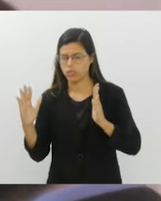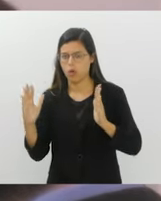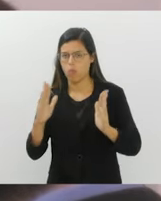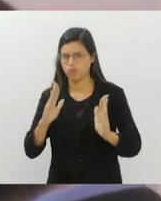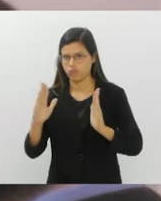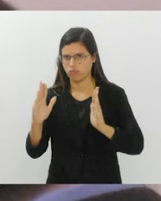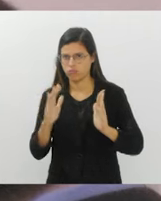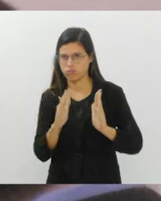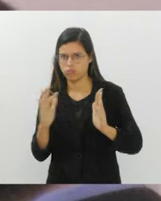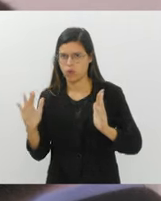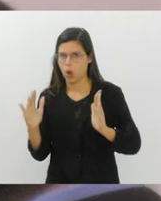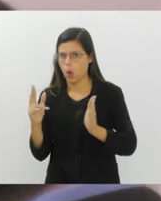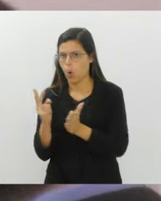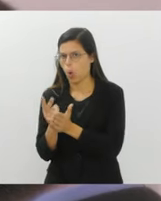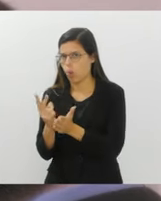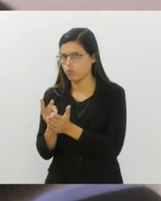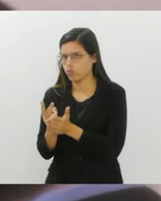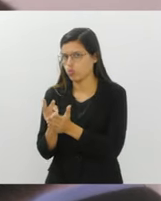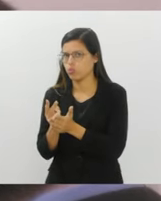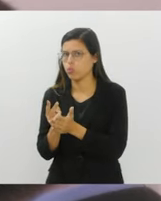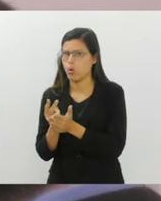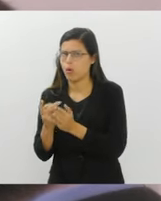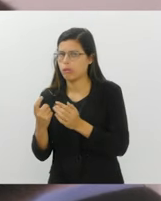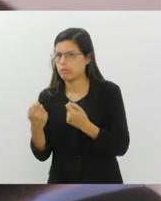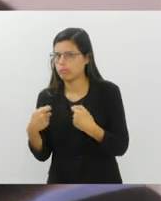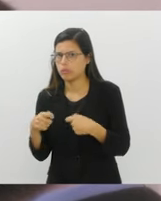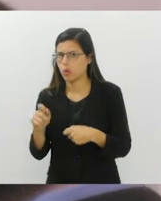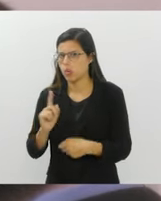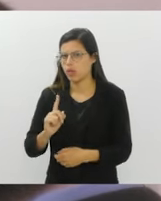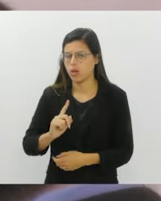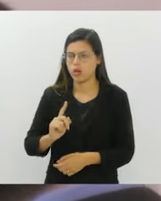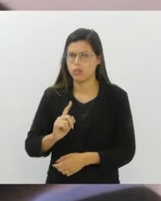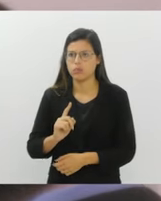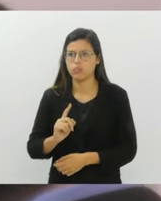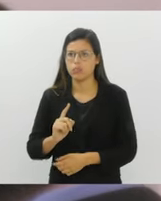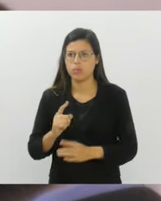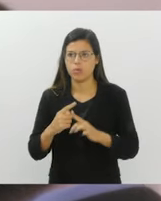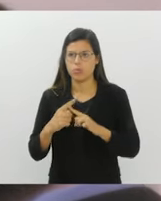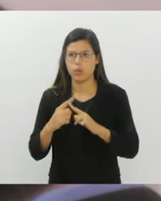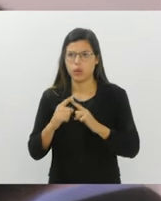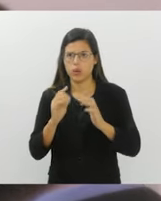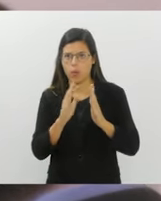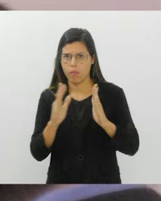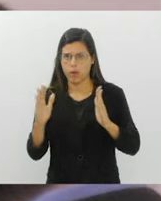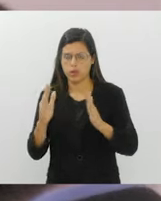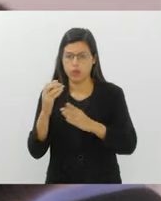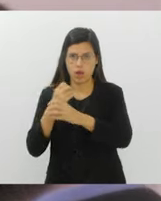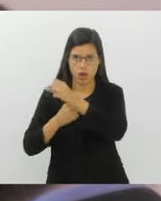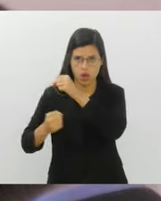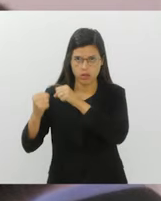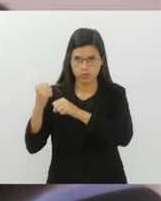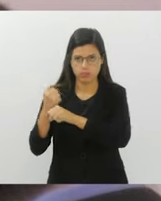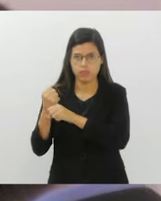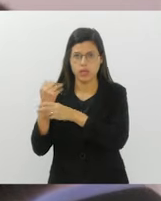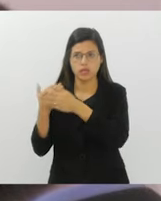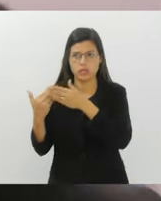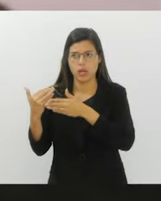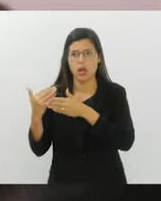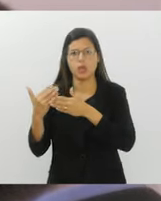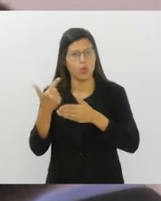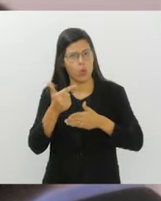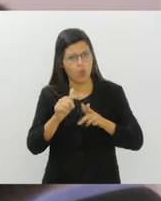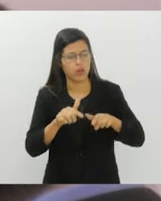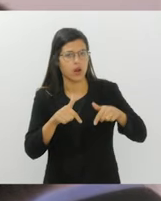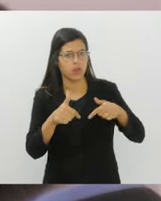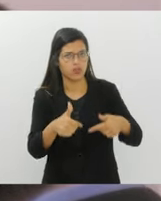deve prosseguir ou não. Na verdade, se ela deveria ter prosseguido ou não, porque o prazo foi o ano passado. Então, é mais uma atuação no tribunal